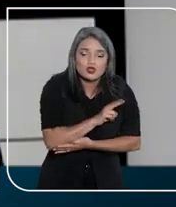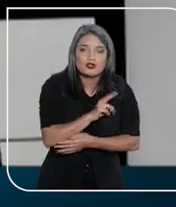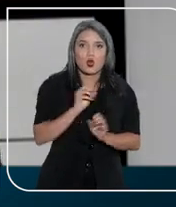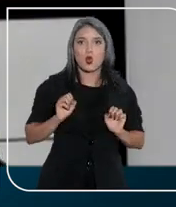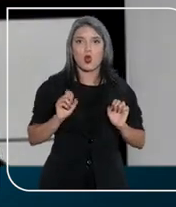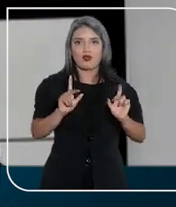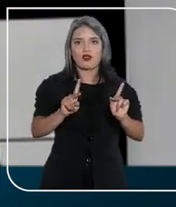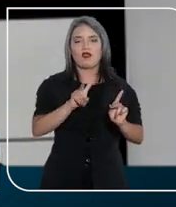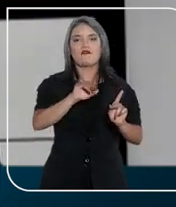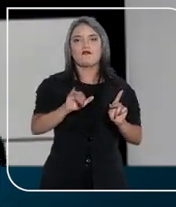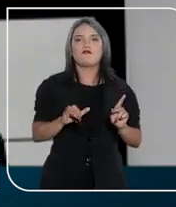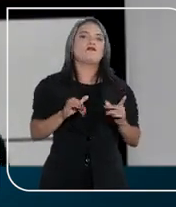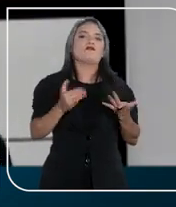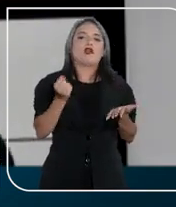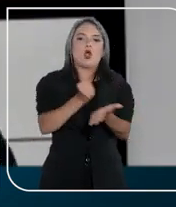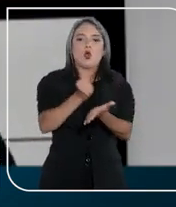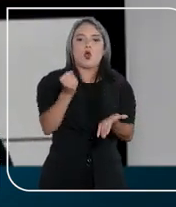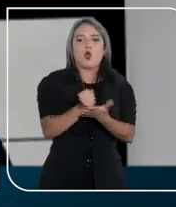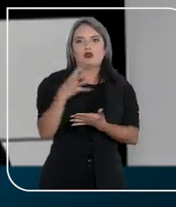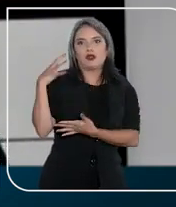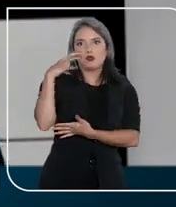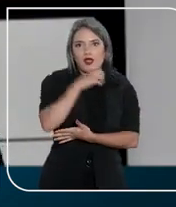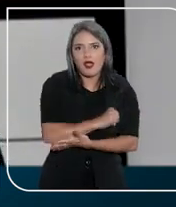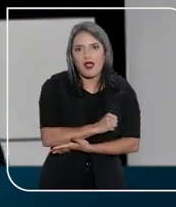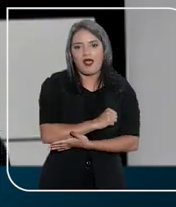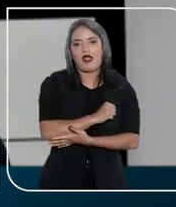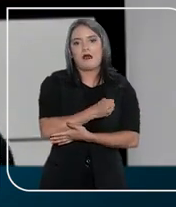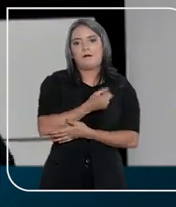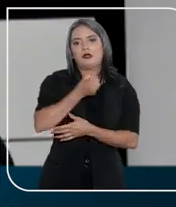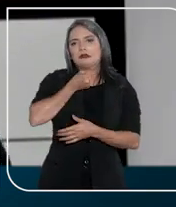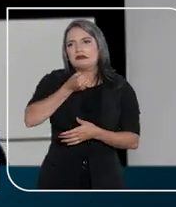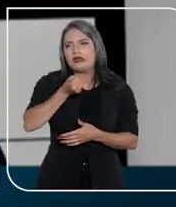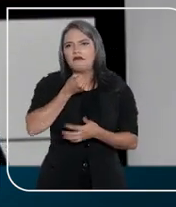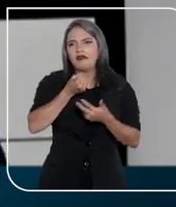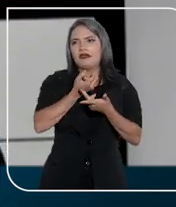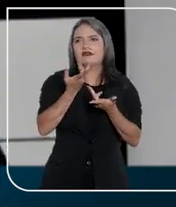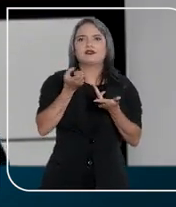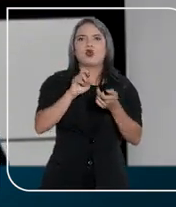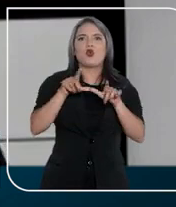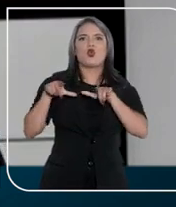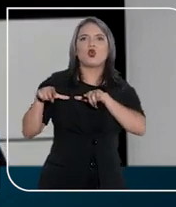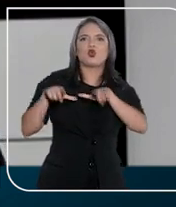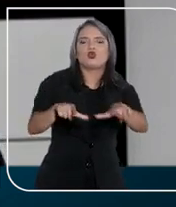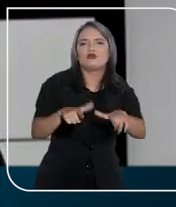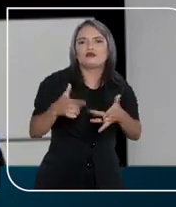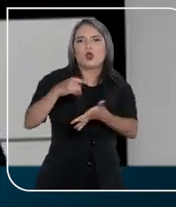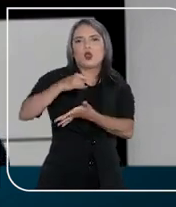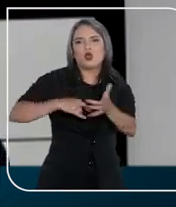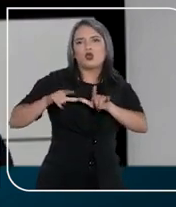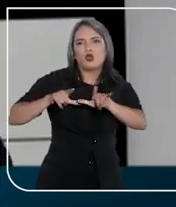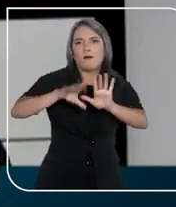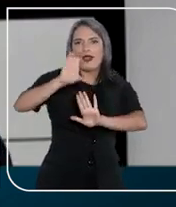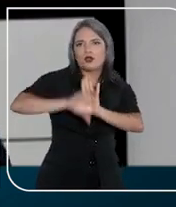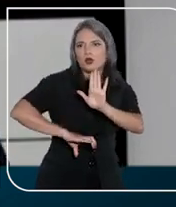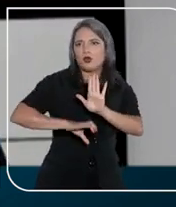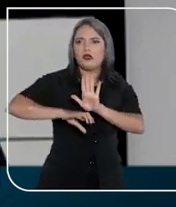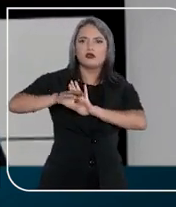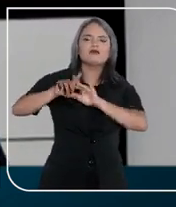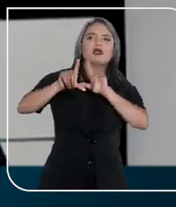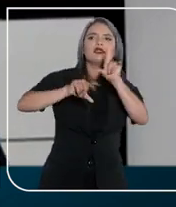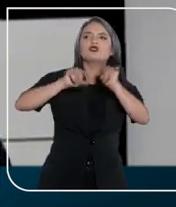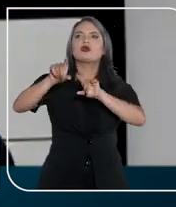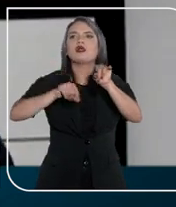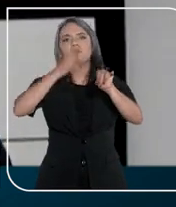ele vai lá e faz um processo seletivo, porque alguma coisa ele tem que fazer, talvez pega só um título, que a pessoa vai enviar ali o seu currículo, e faz um